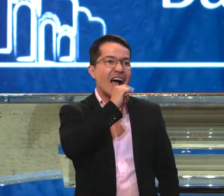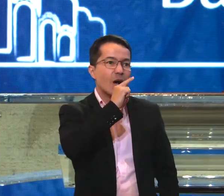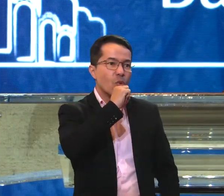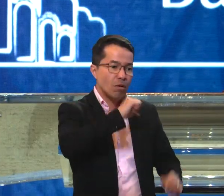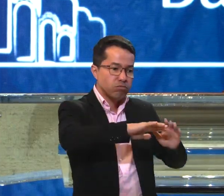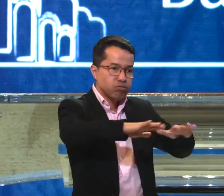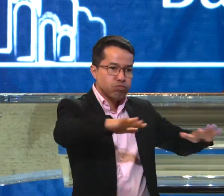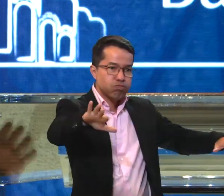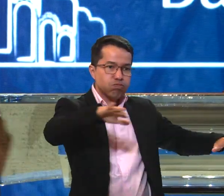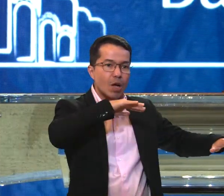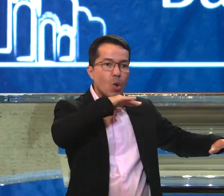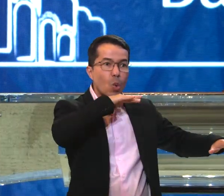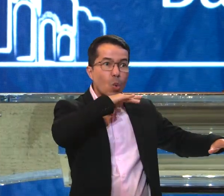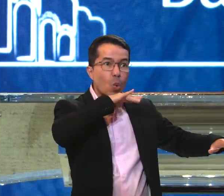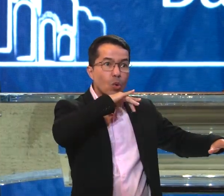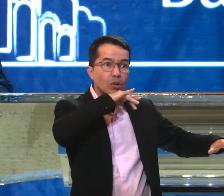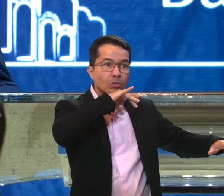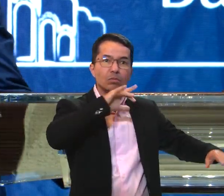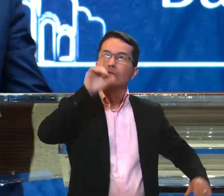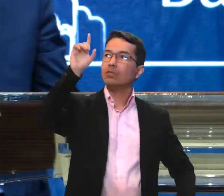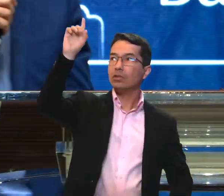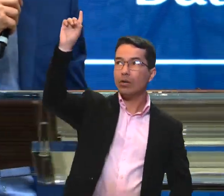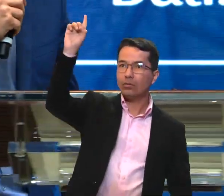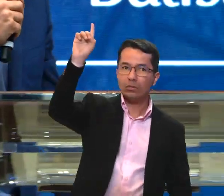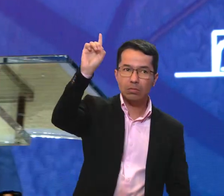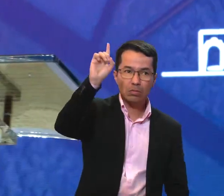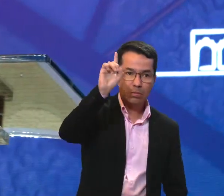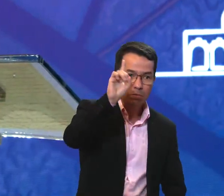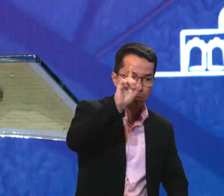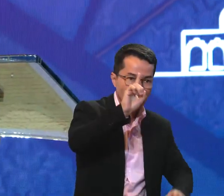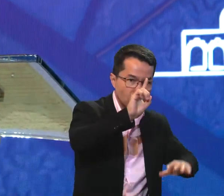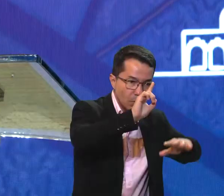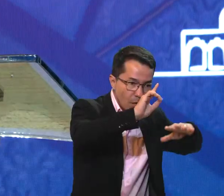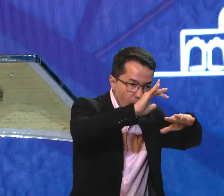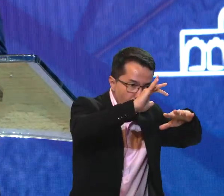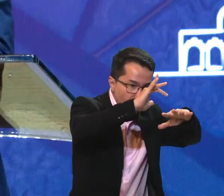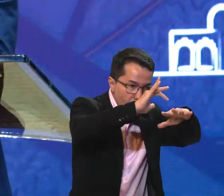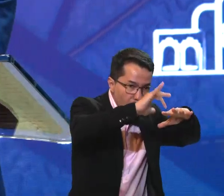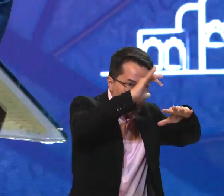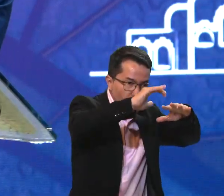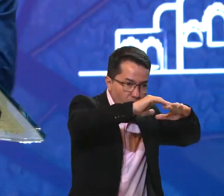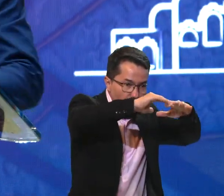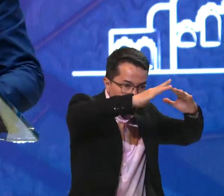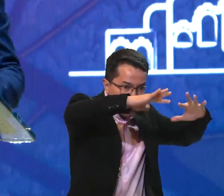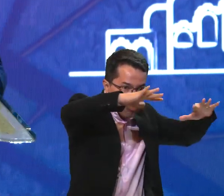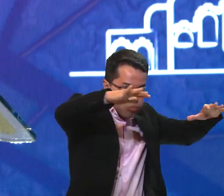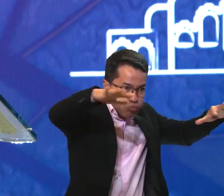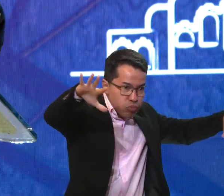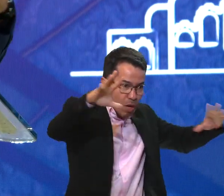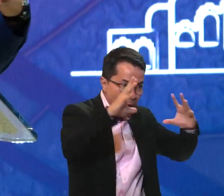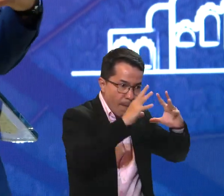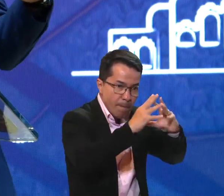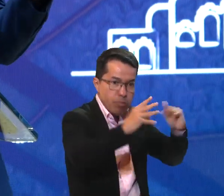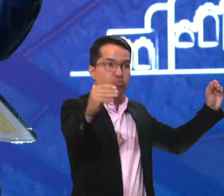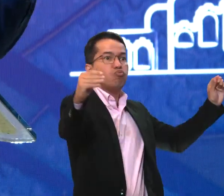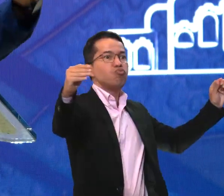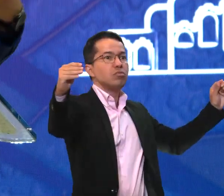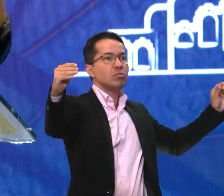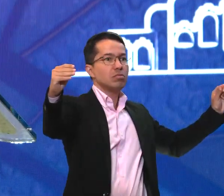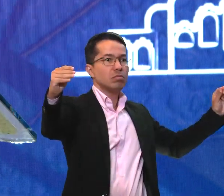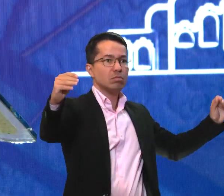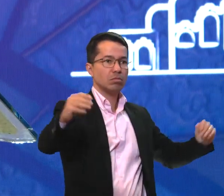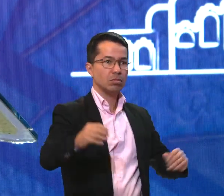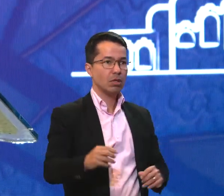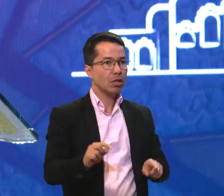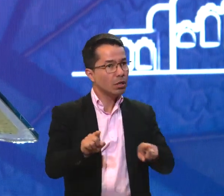nem improdutividade. Deus vai aparecer no livro de Isaías como aquele que